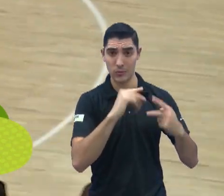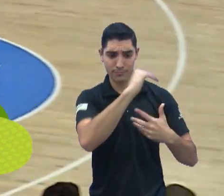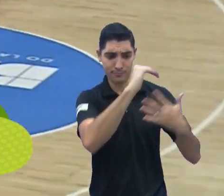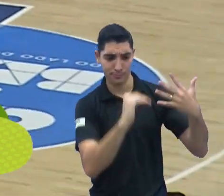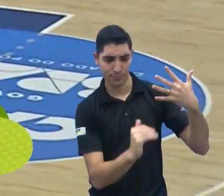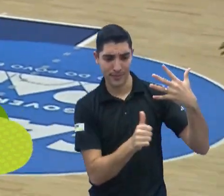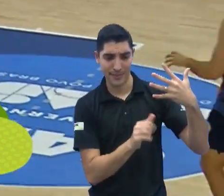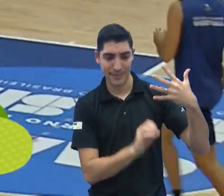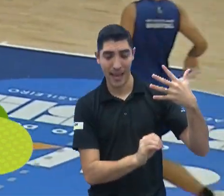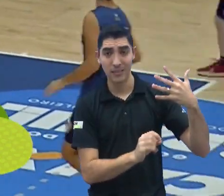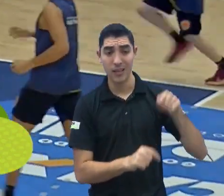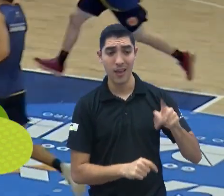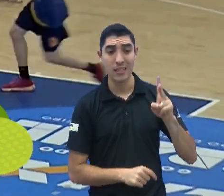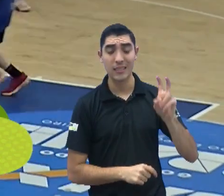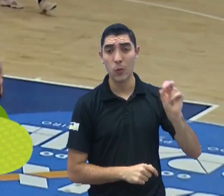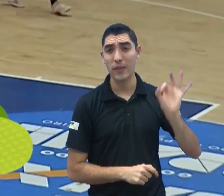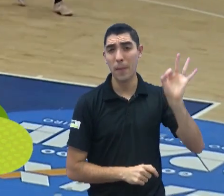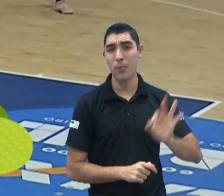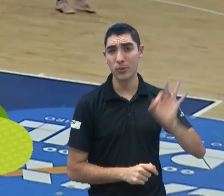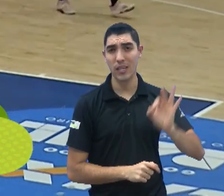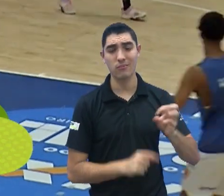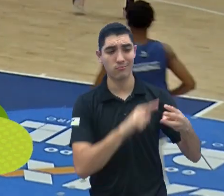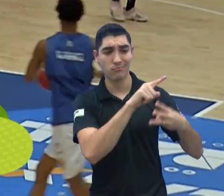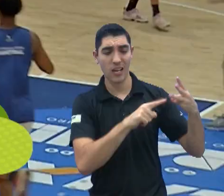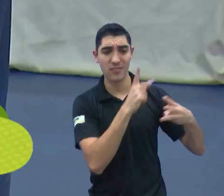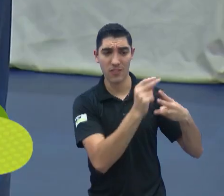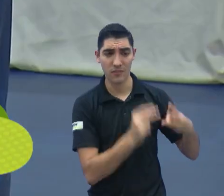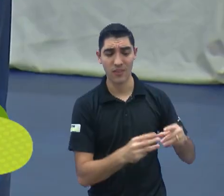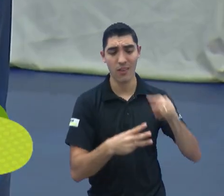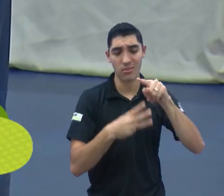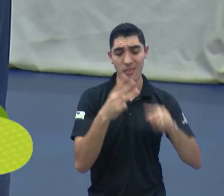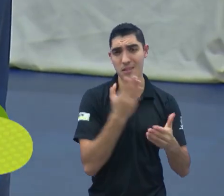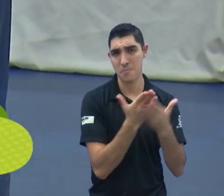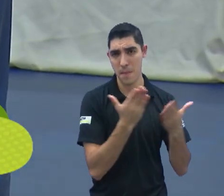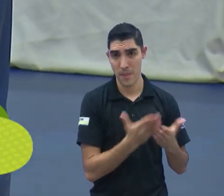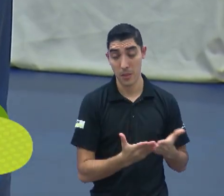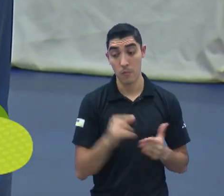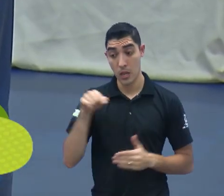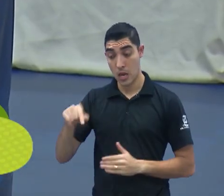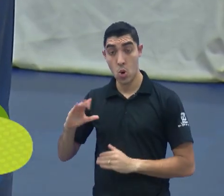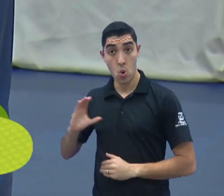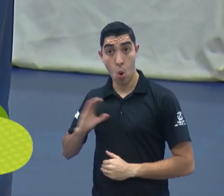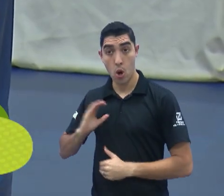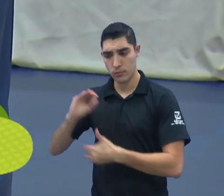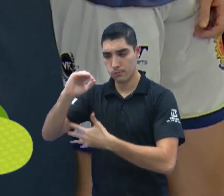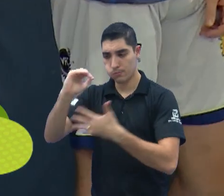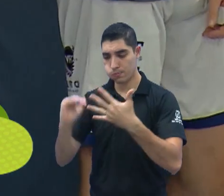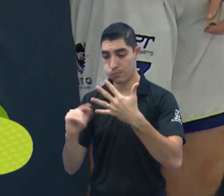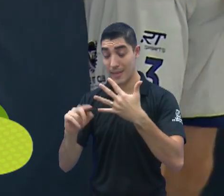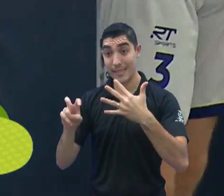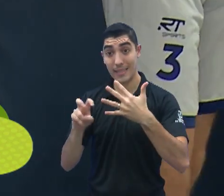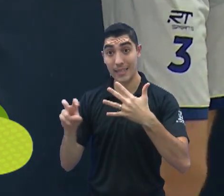de aproveitamento. São 3 vitórias e 3 derrotas em 6 jogos até aqui. O Corinthians é o 5º colocado com